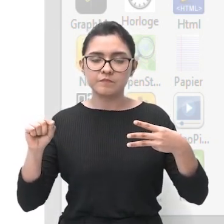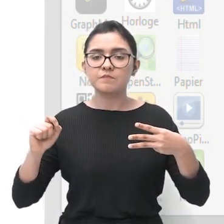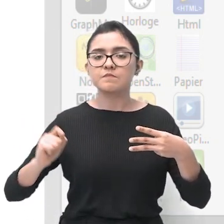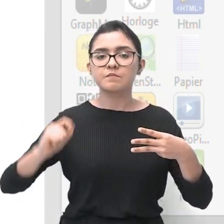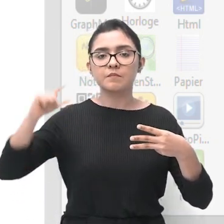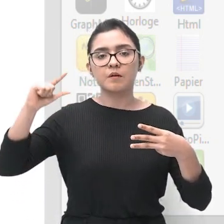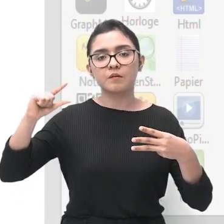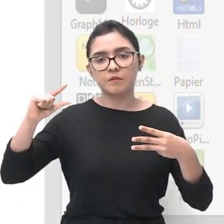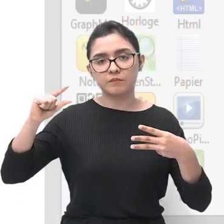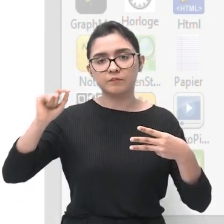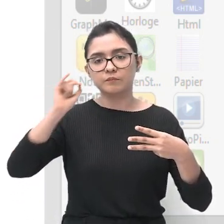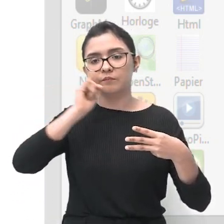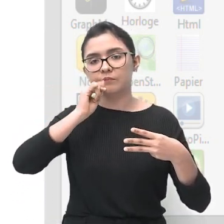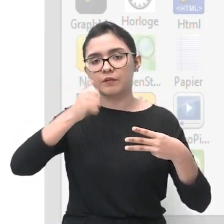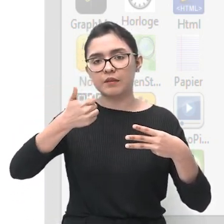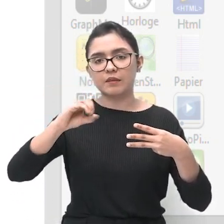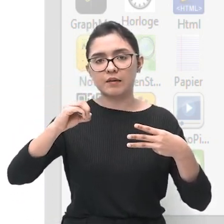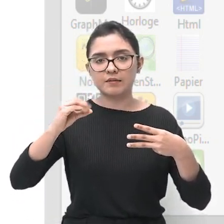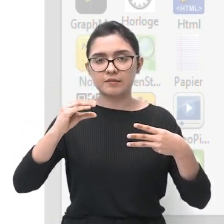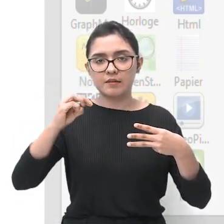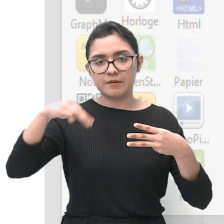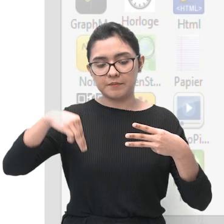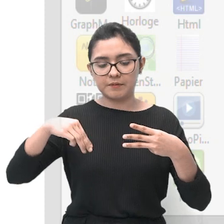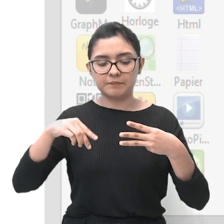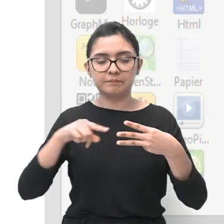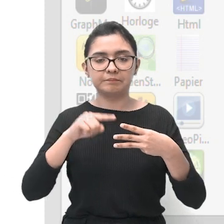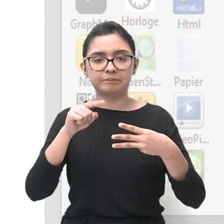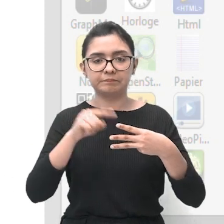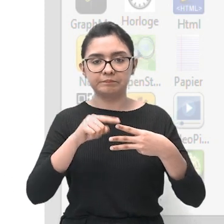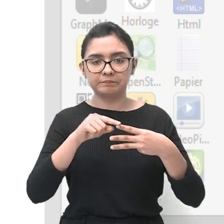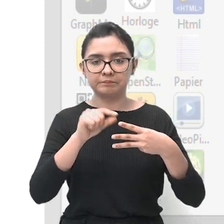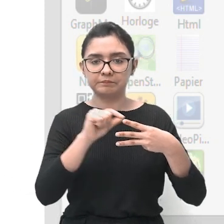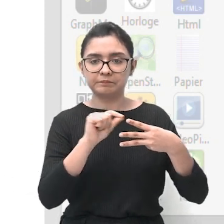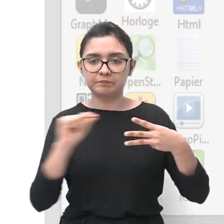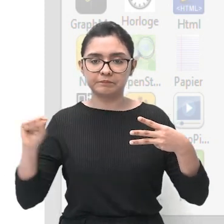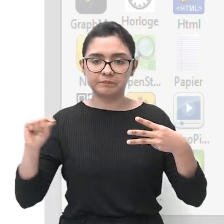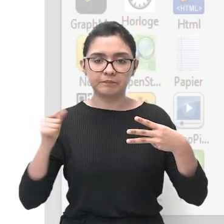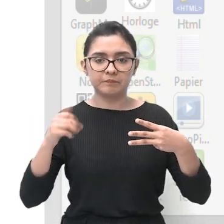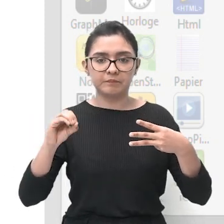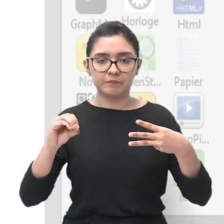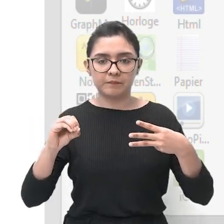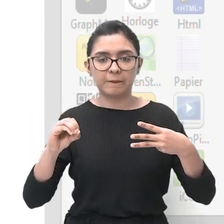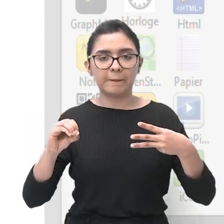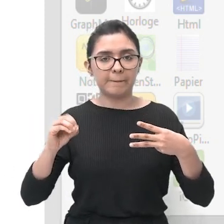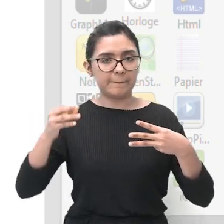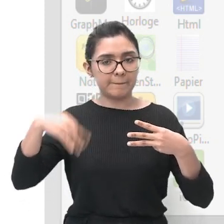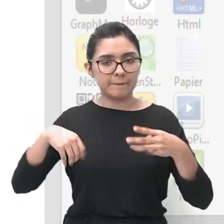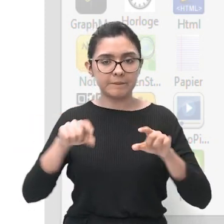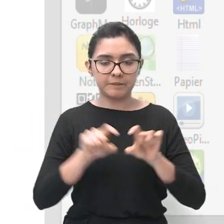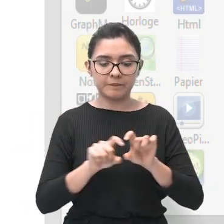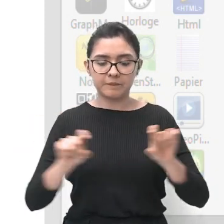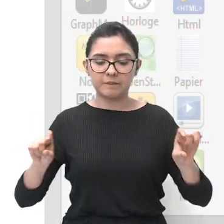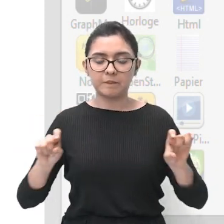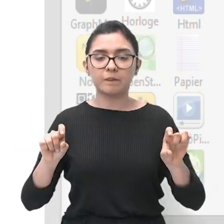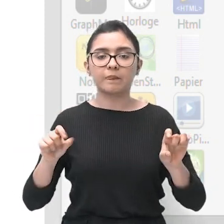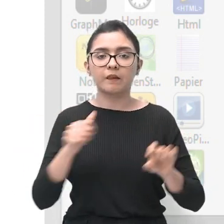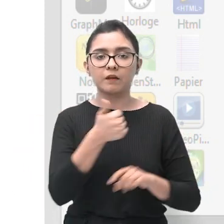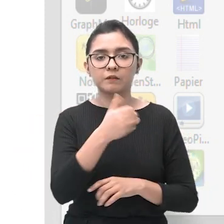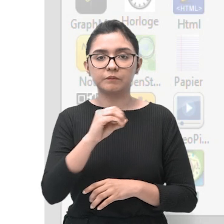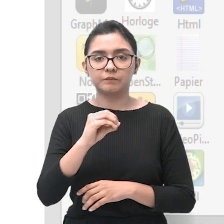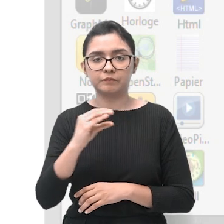De acordo com o nosso exemplo, 10 centímetros. Então, marcamos aqui o maior segmento de 10, ó. 10